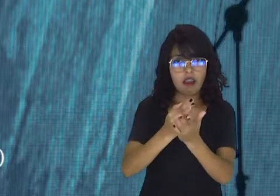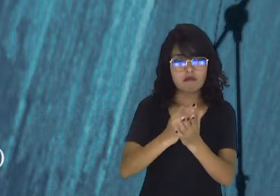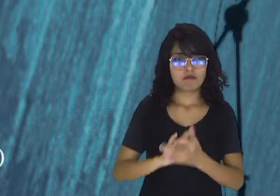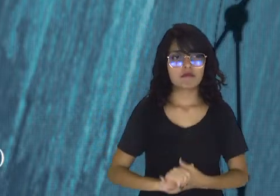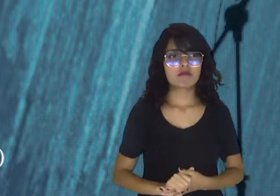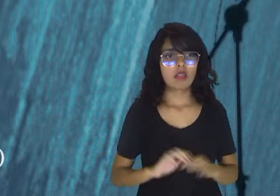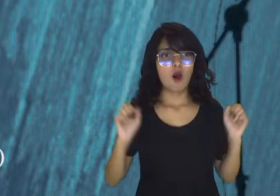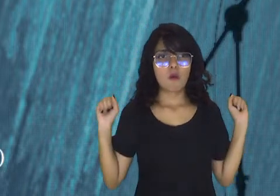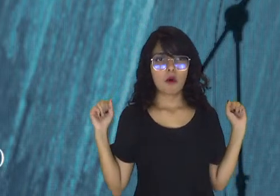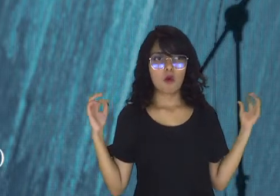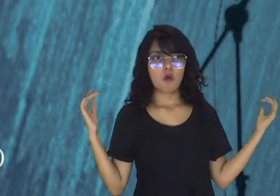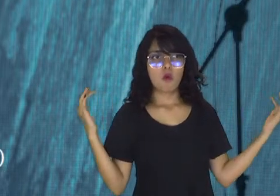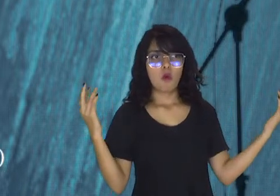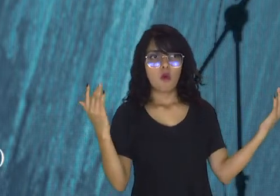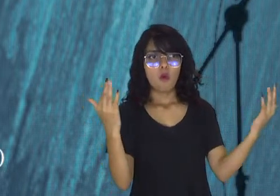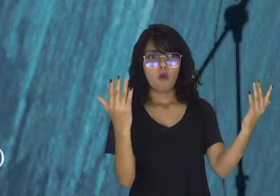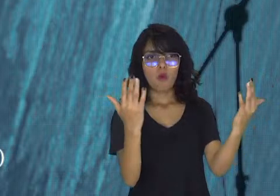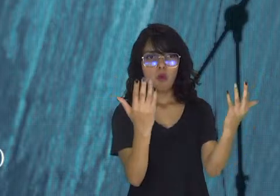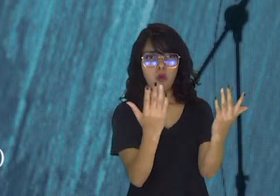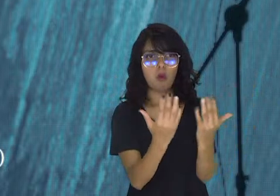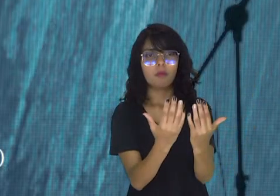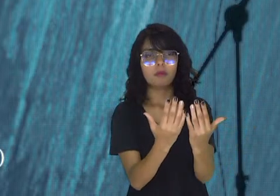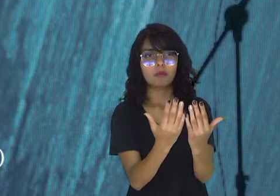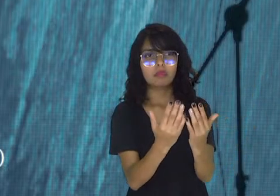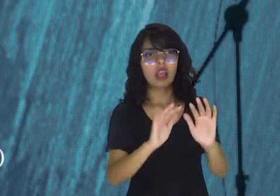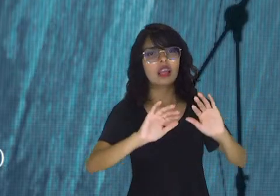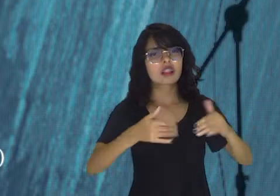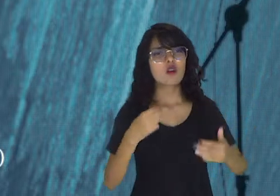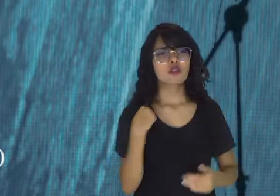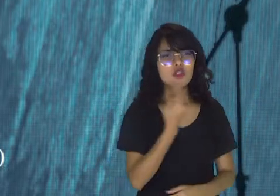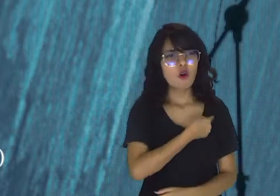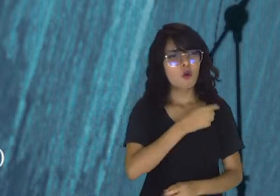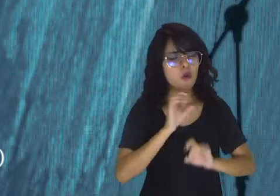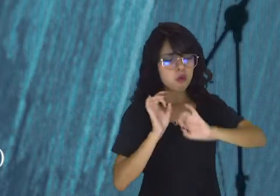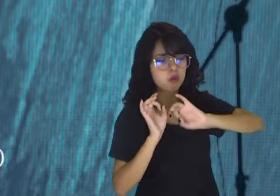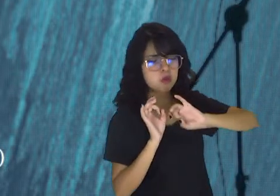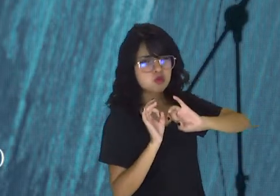deixemos todo o embaraço,